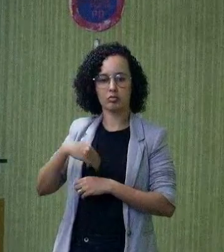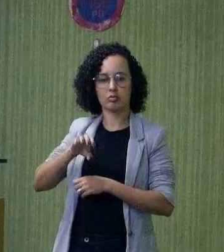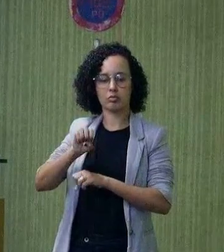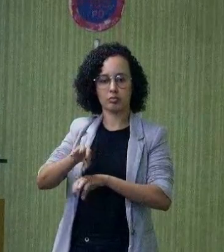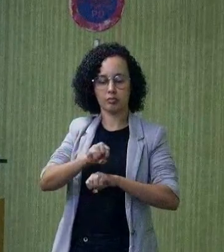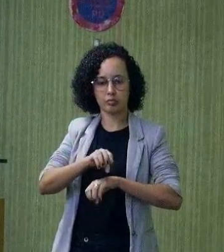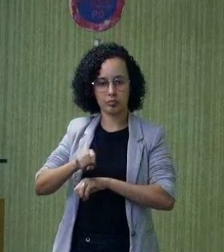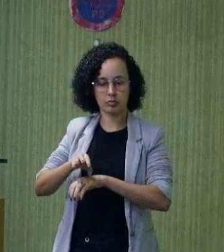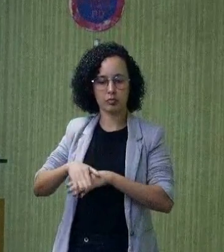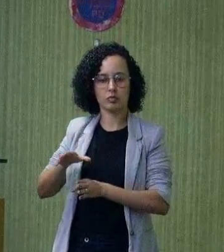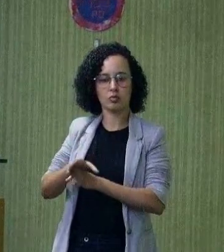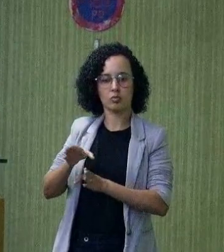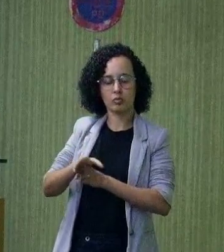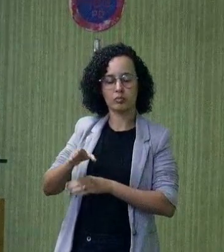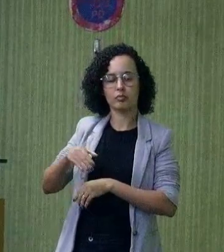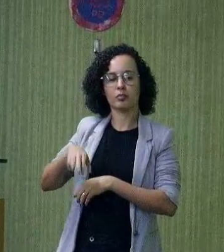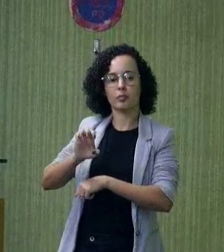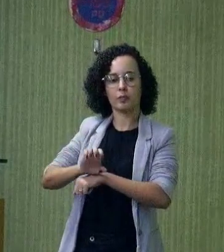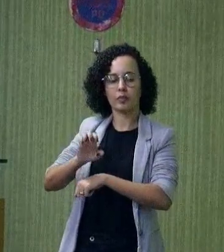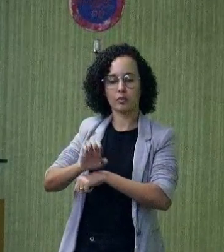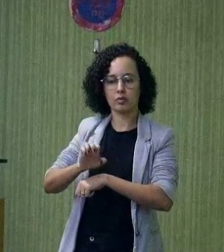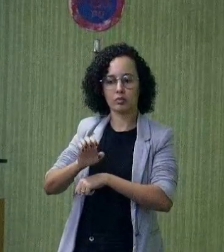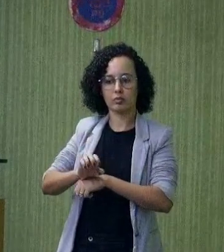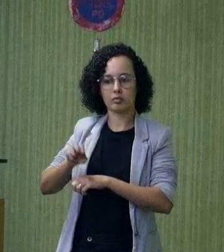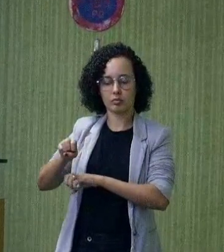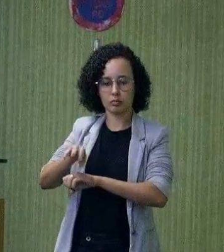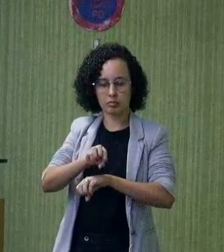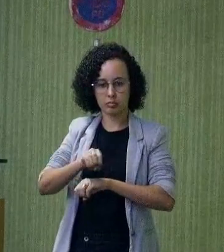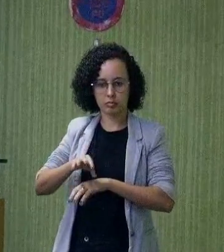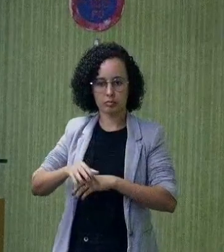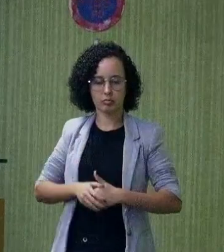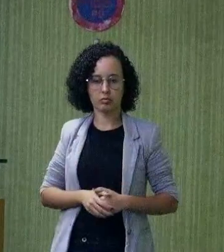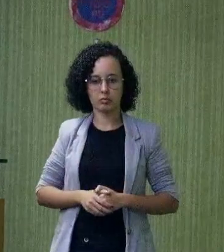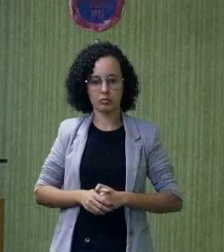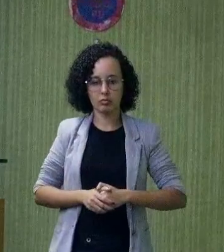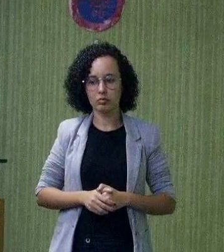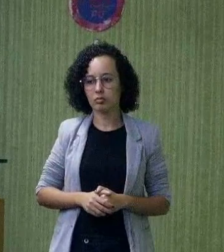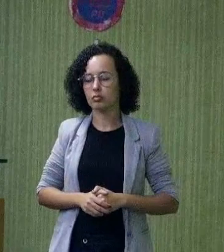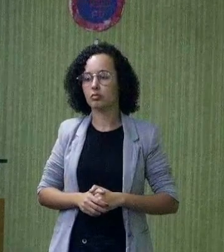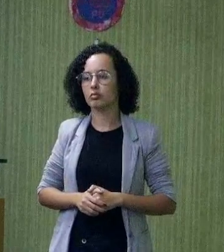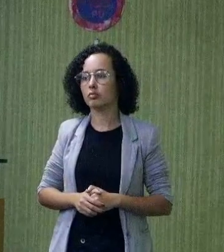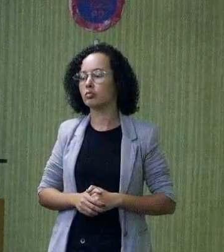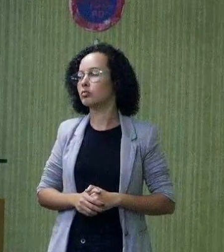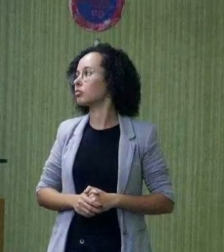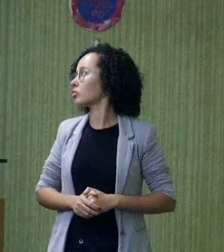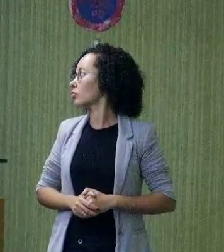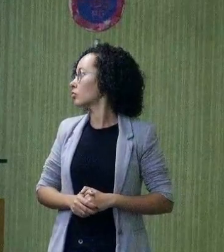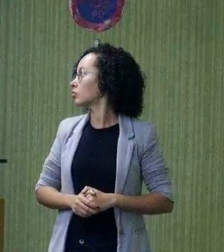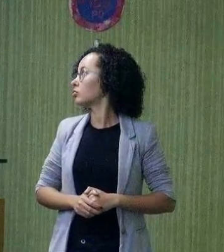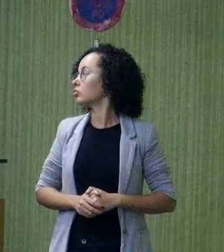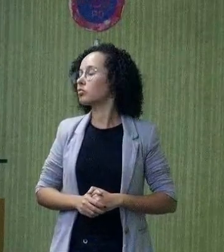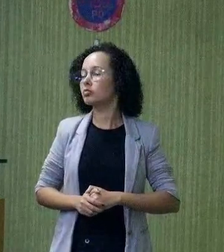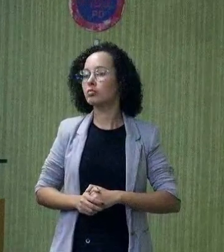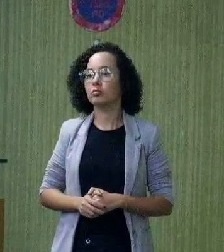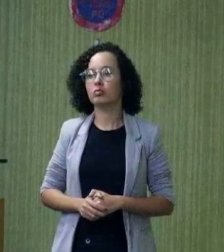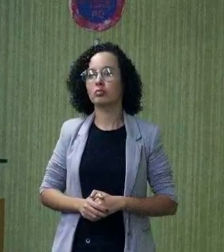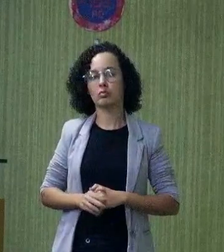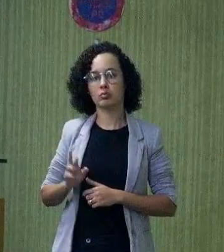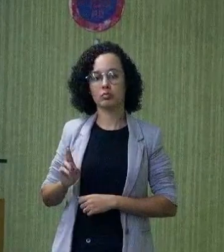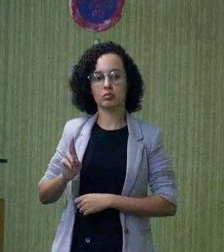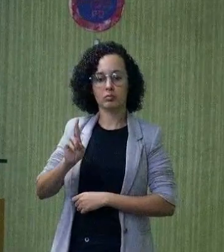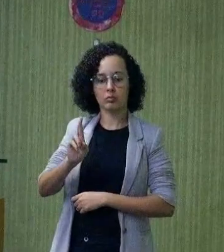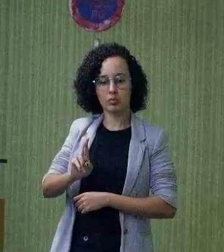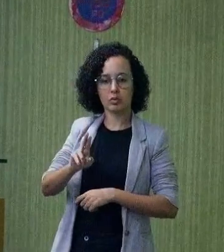conselhos Estaduais de educação e os conselhos municipais de educação e eh por representação eh das